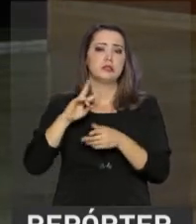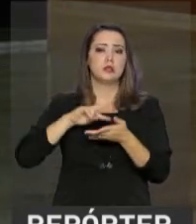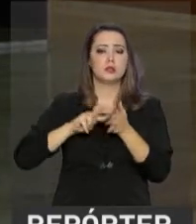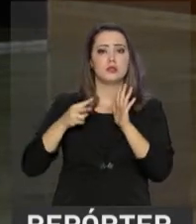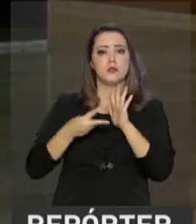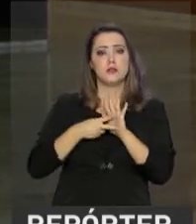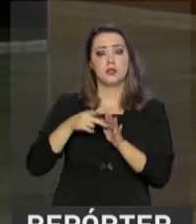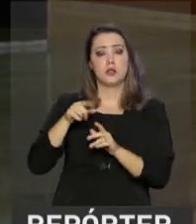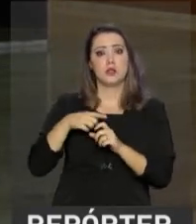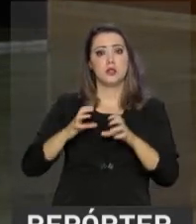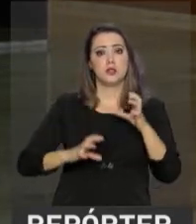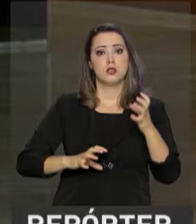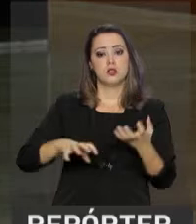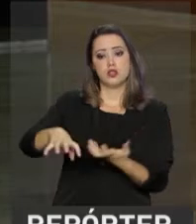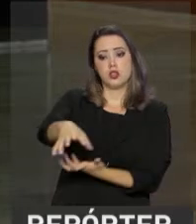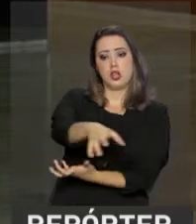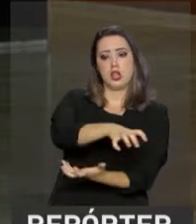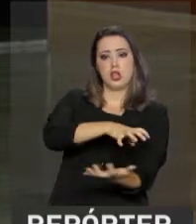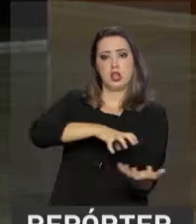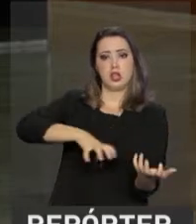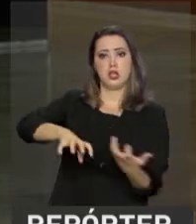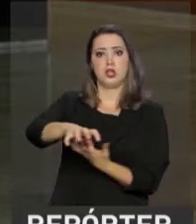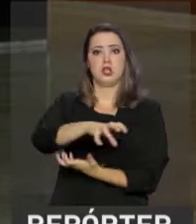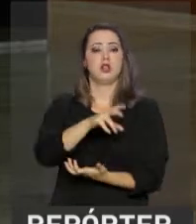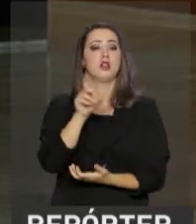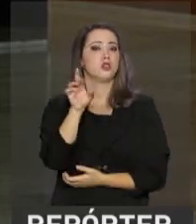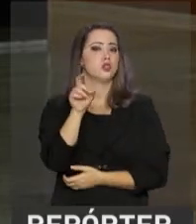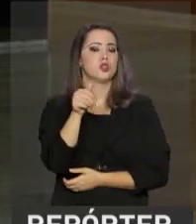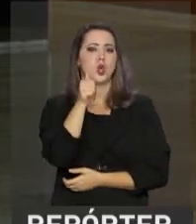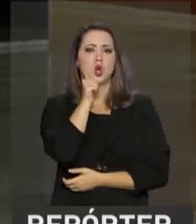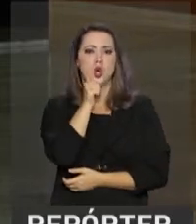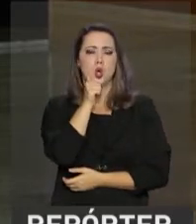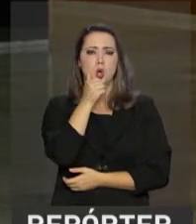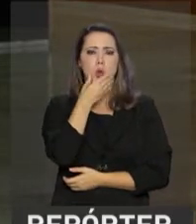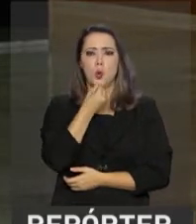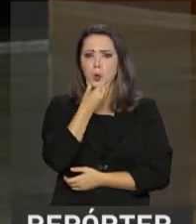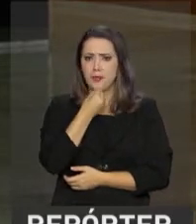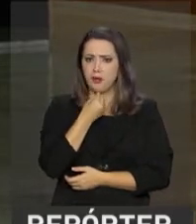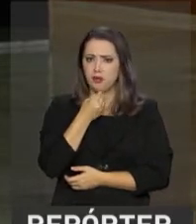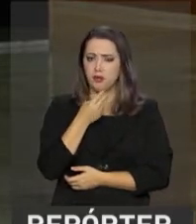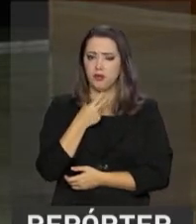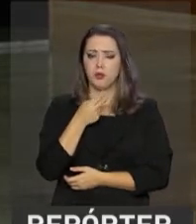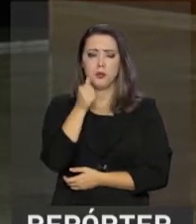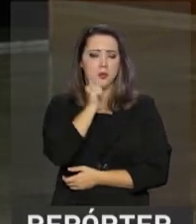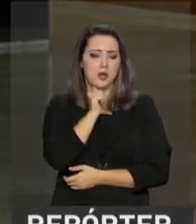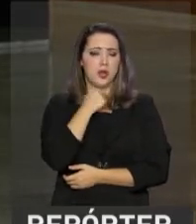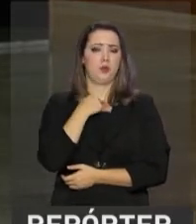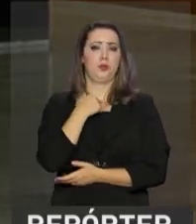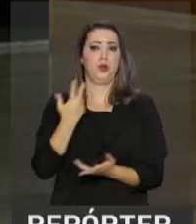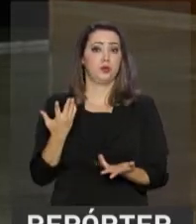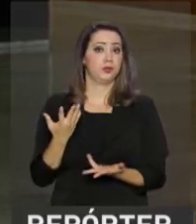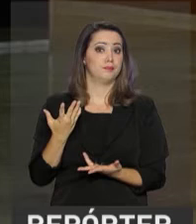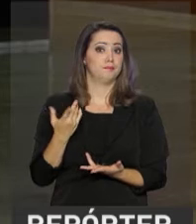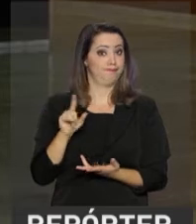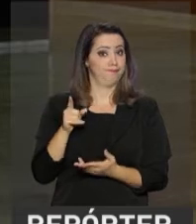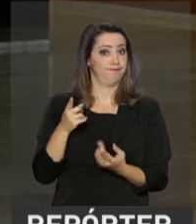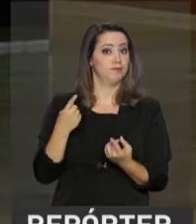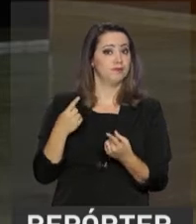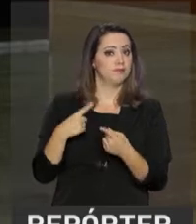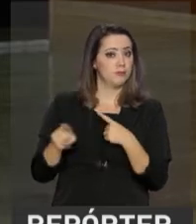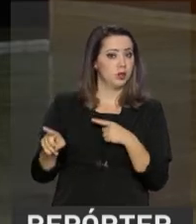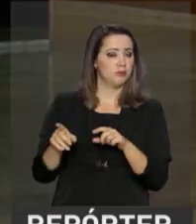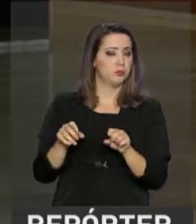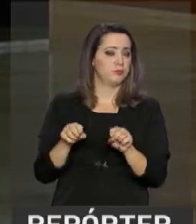determina que a guerra é um monopólio masculino o ministro da defesa também explanou aqui